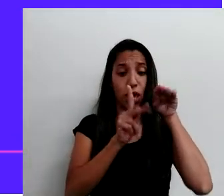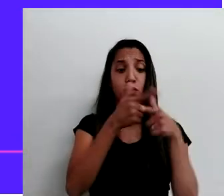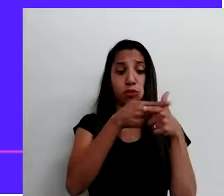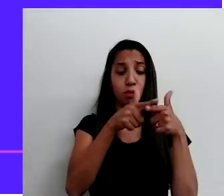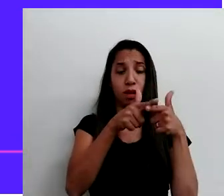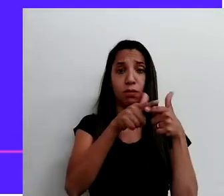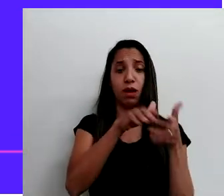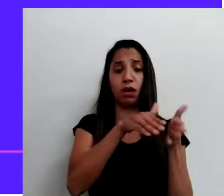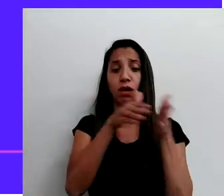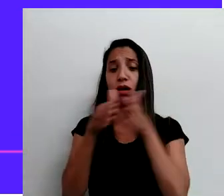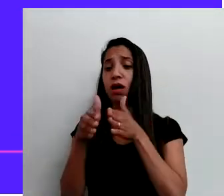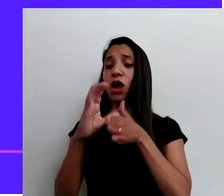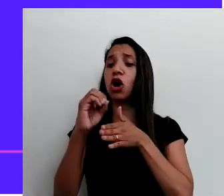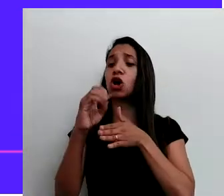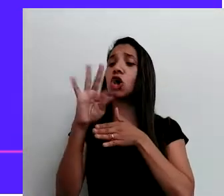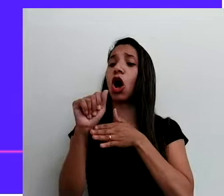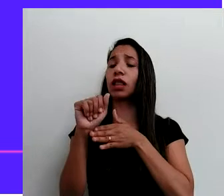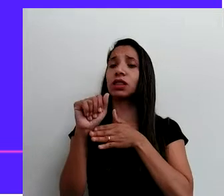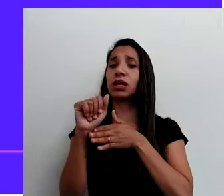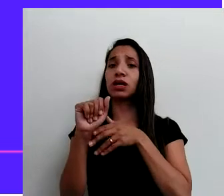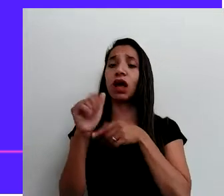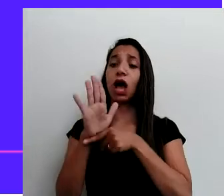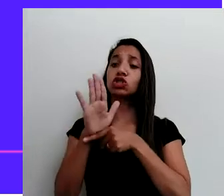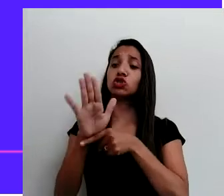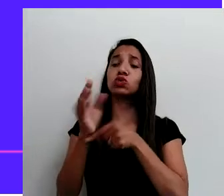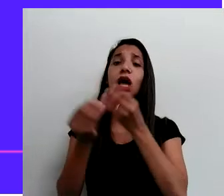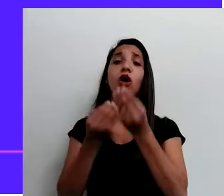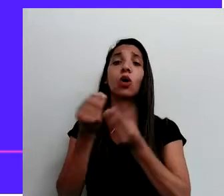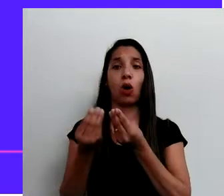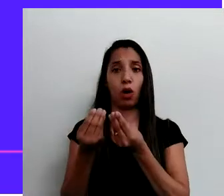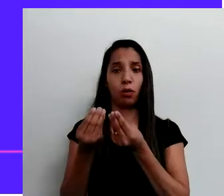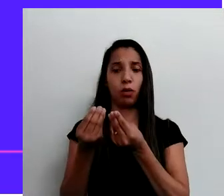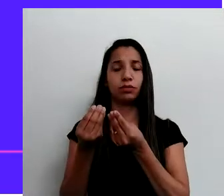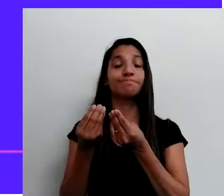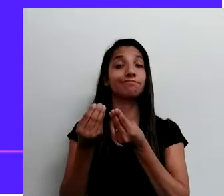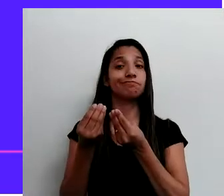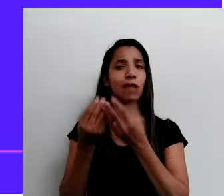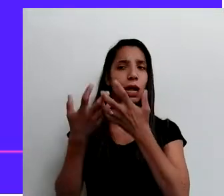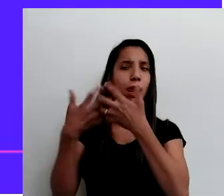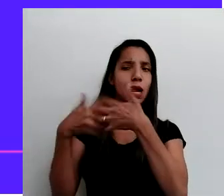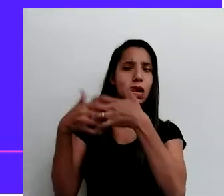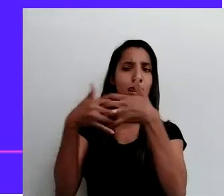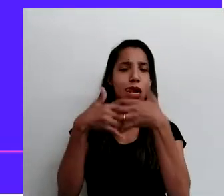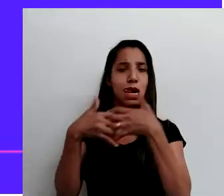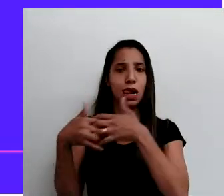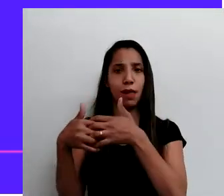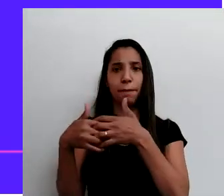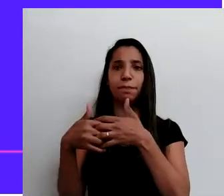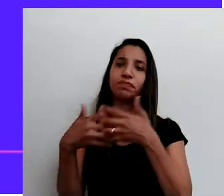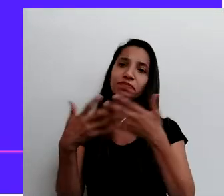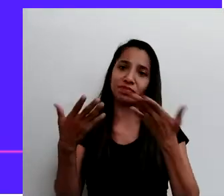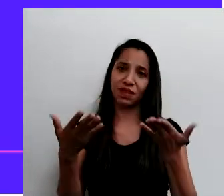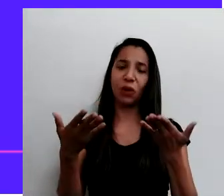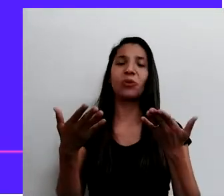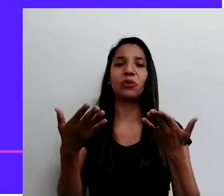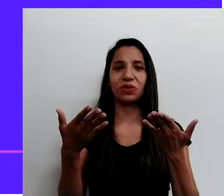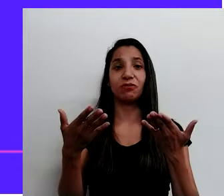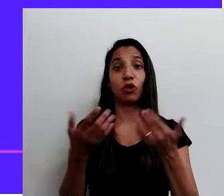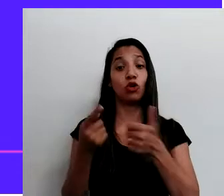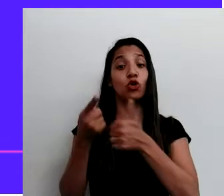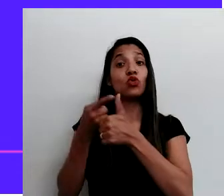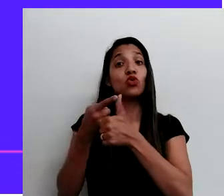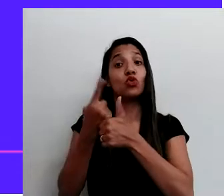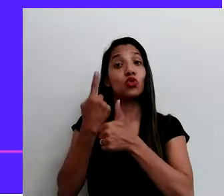desigualdade de oportunidades. E então, enfim, ou seja, é uma solução, né? Uma política